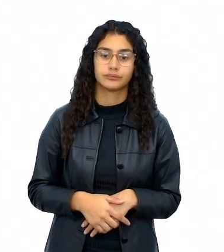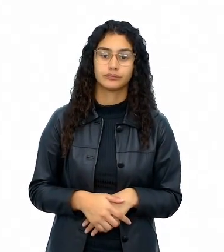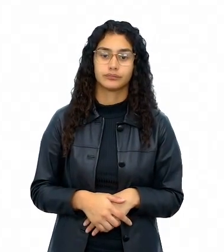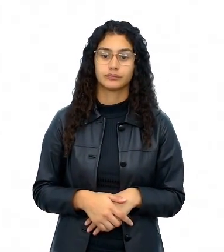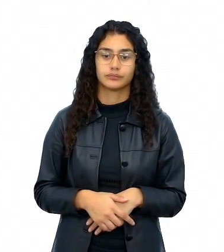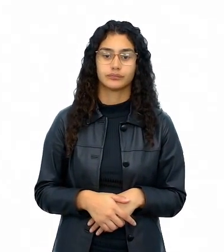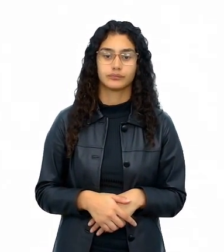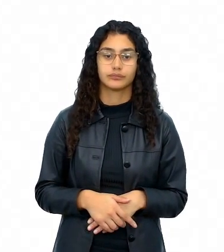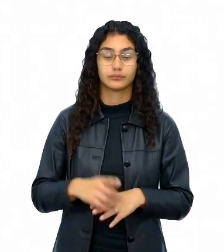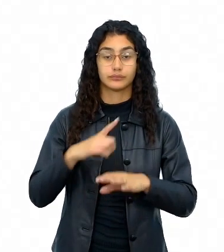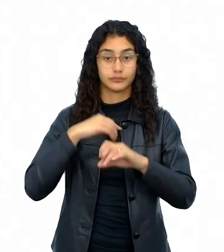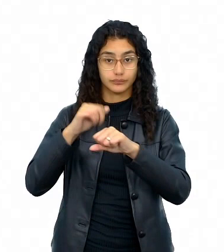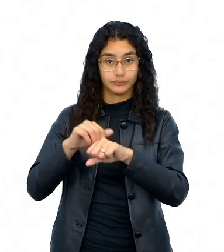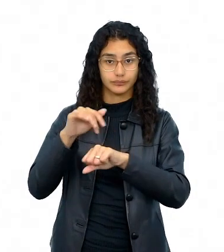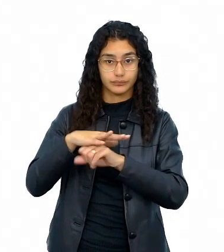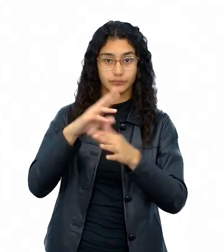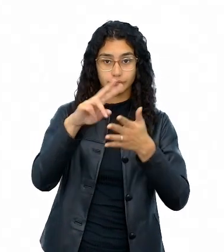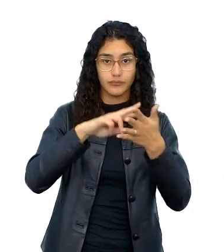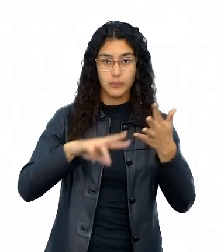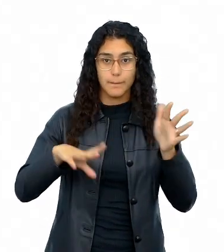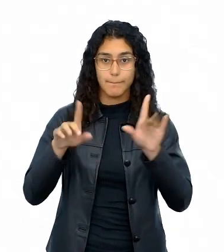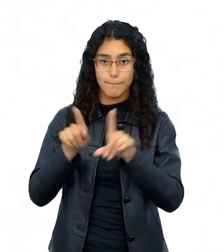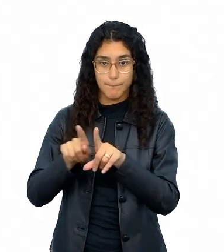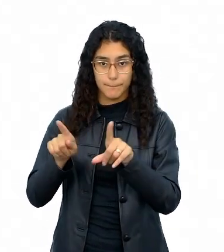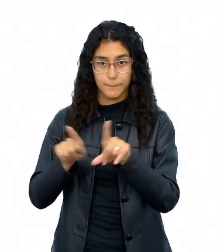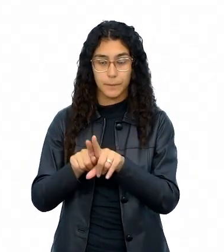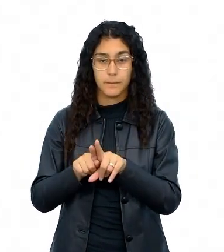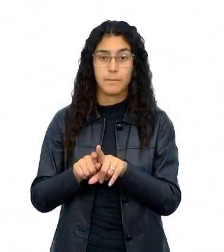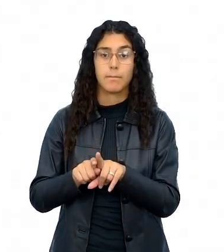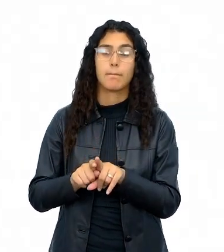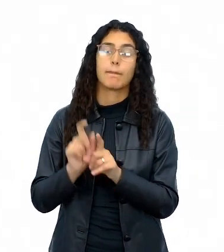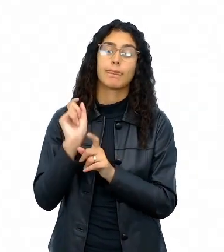E a sugestão de leitura, que